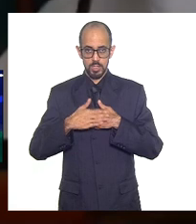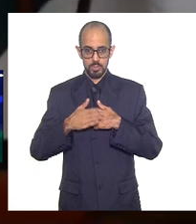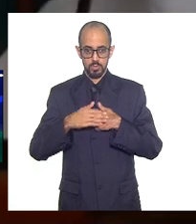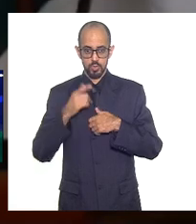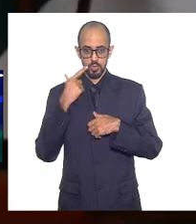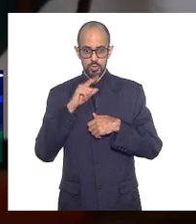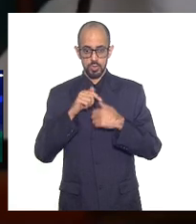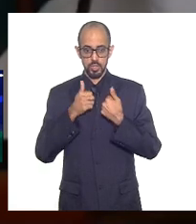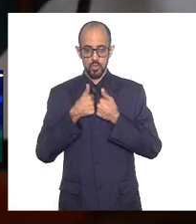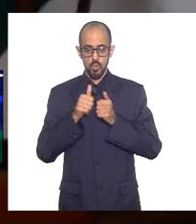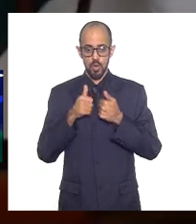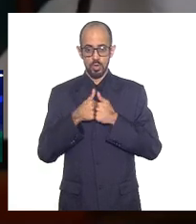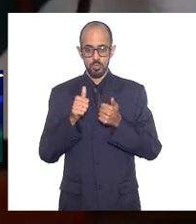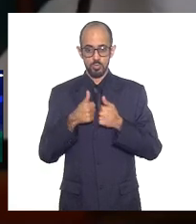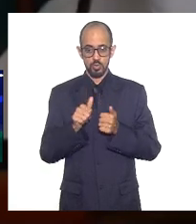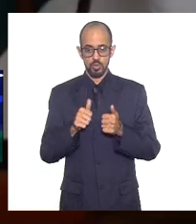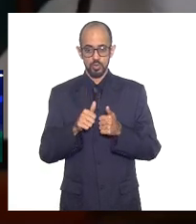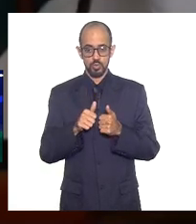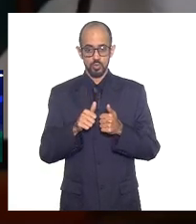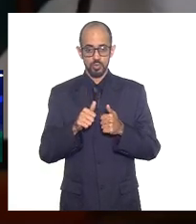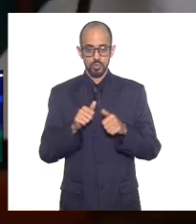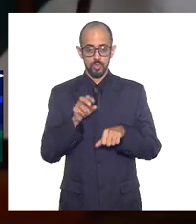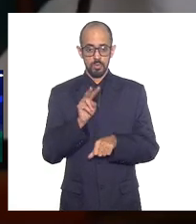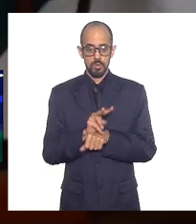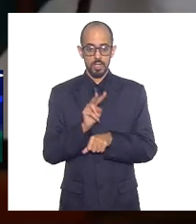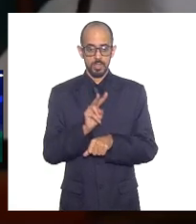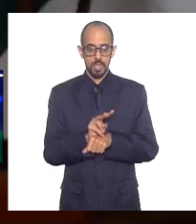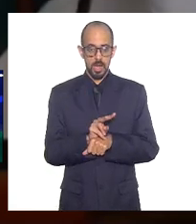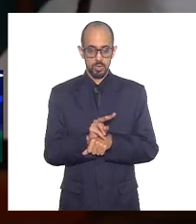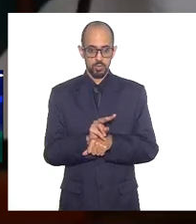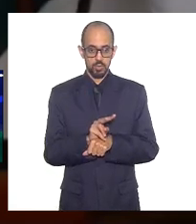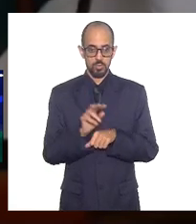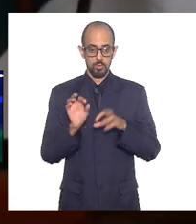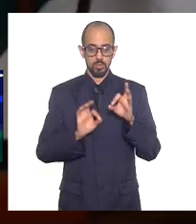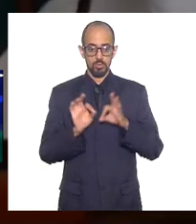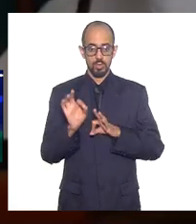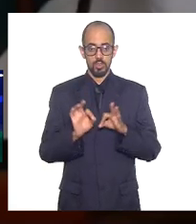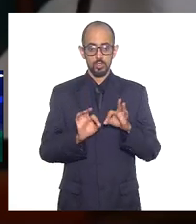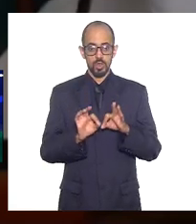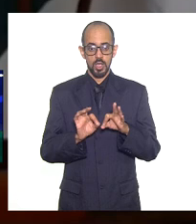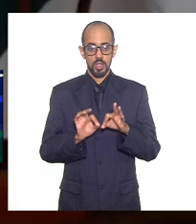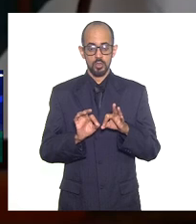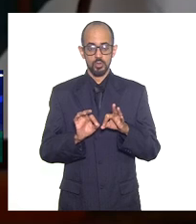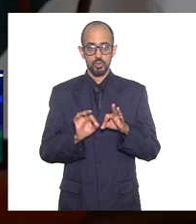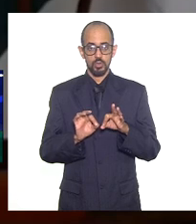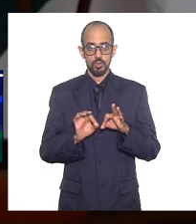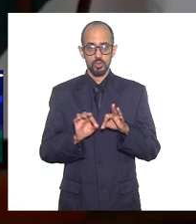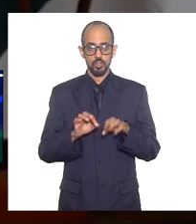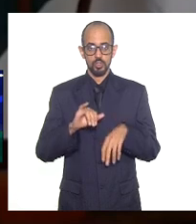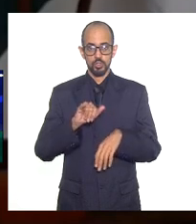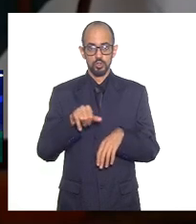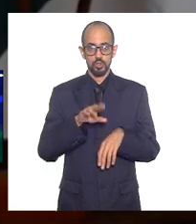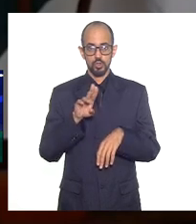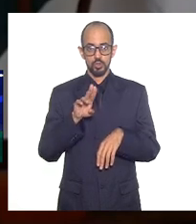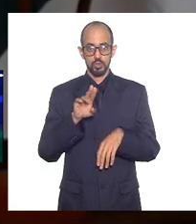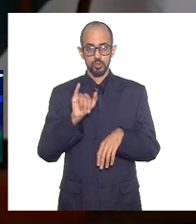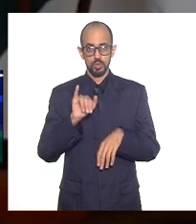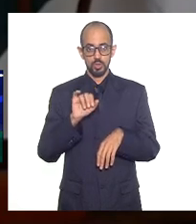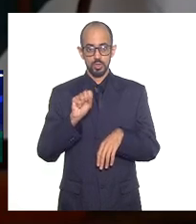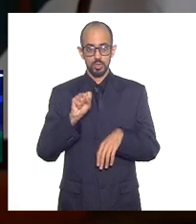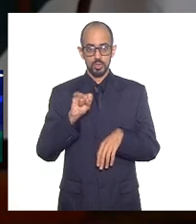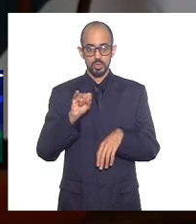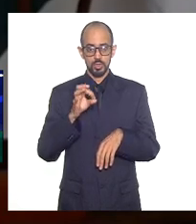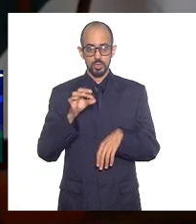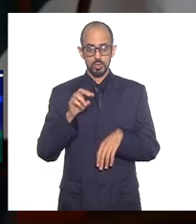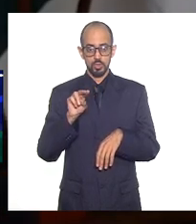um ônibus que foi emprestado para o projeto de jiu-jitsu da UPP da Providência,